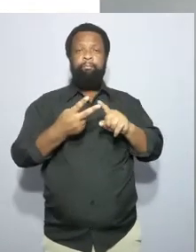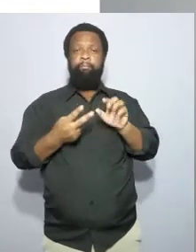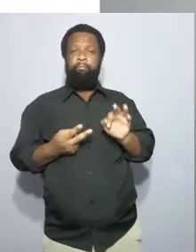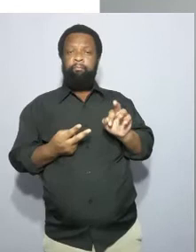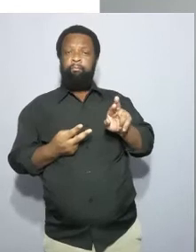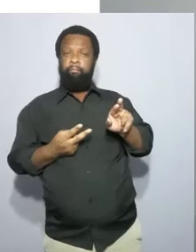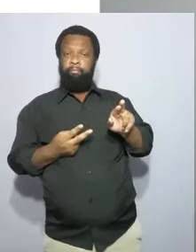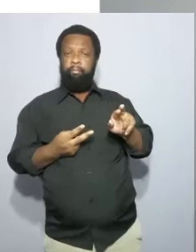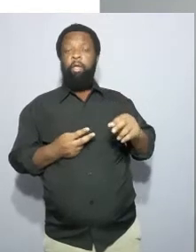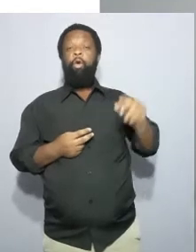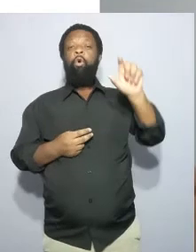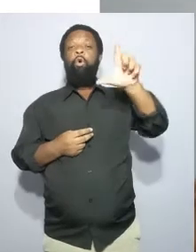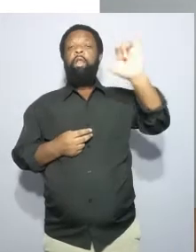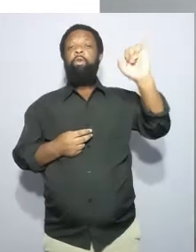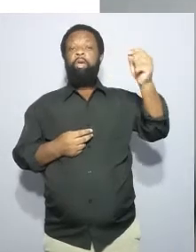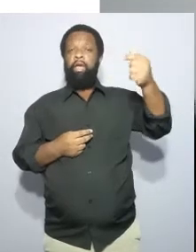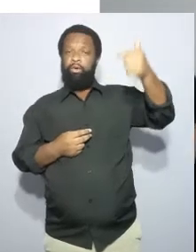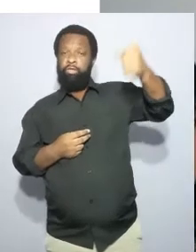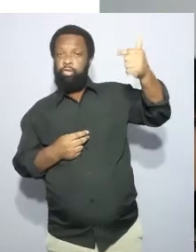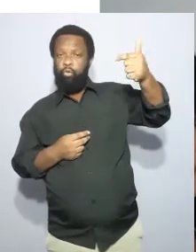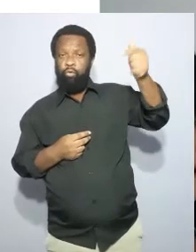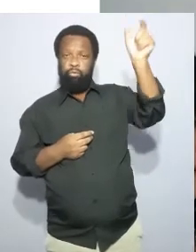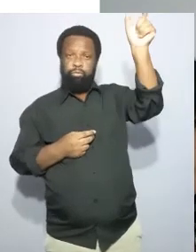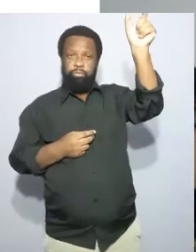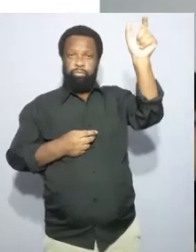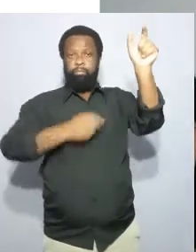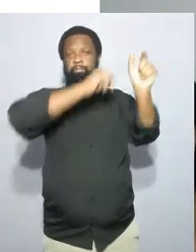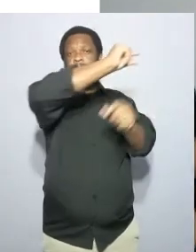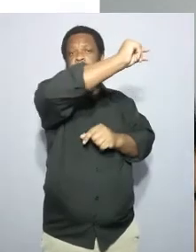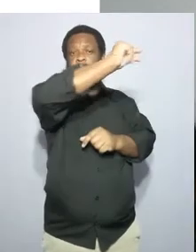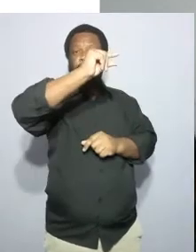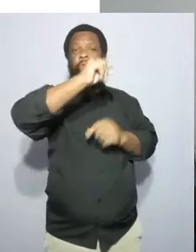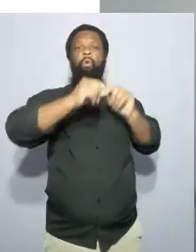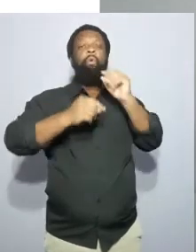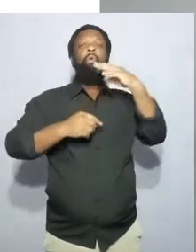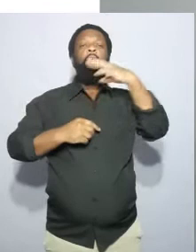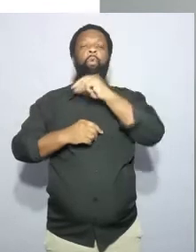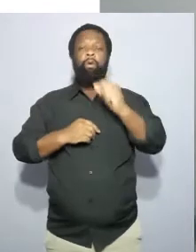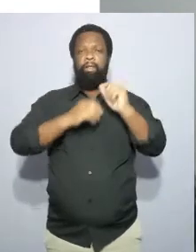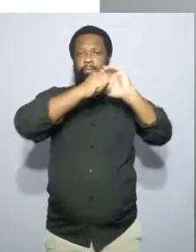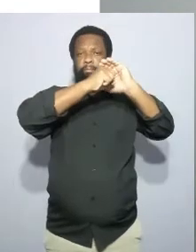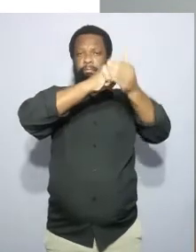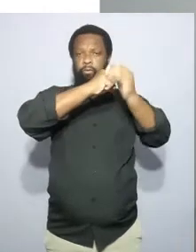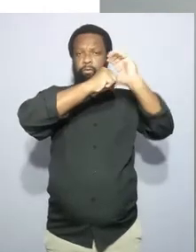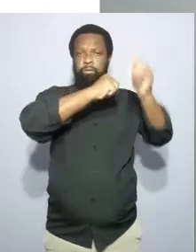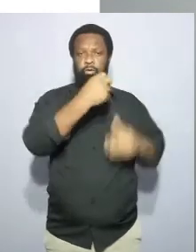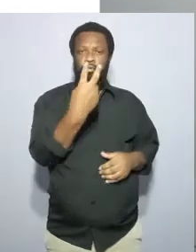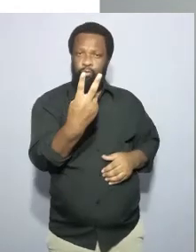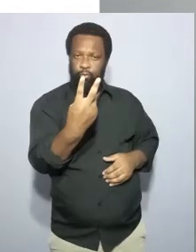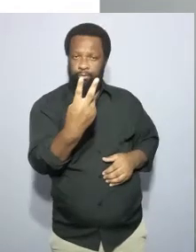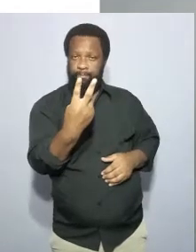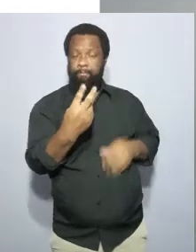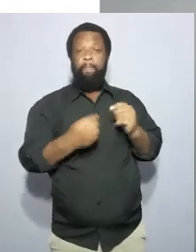lítio está no segundo período. Isso significa que ele possui duas camadas. Tudo bem? Duas camadas